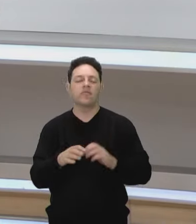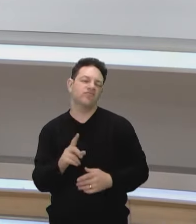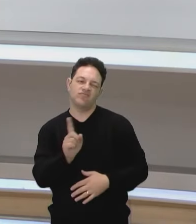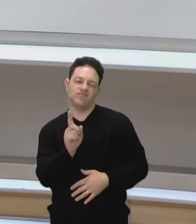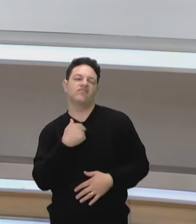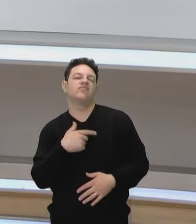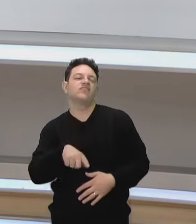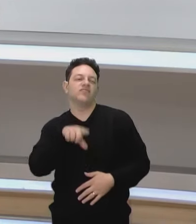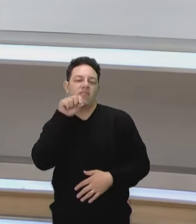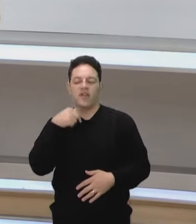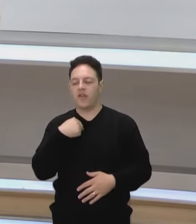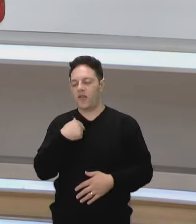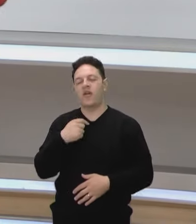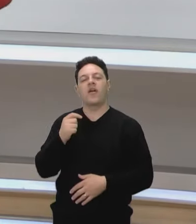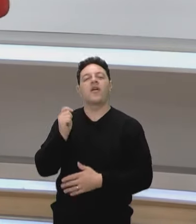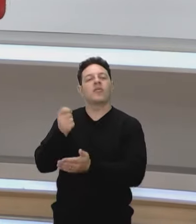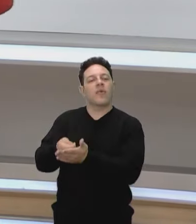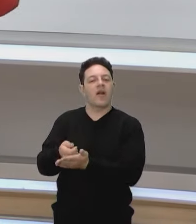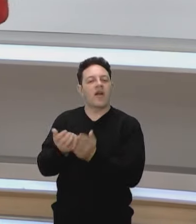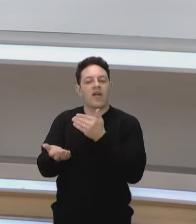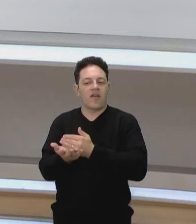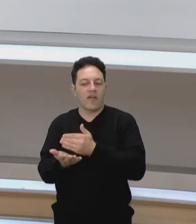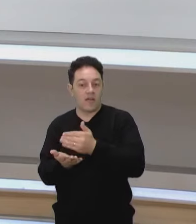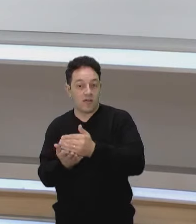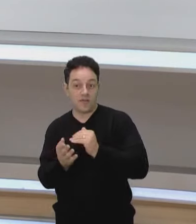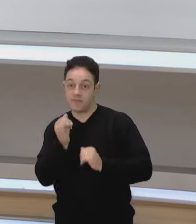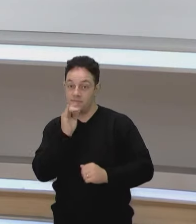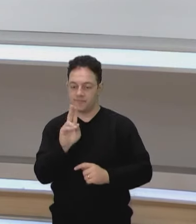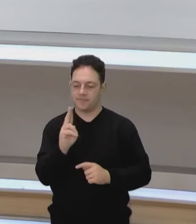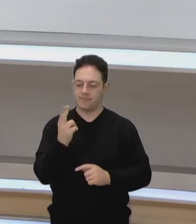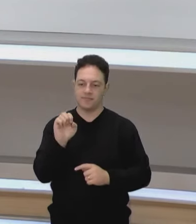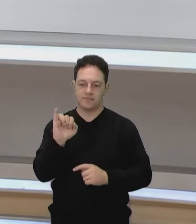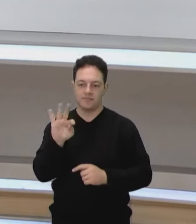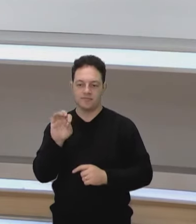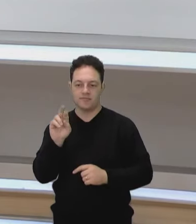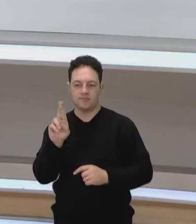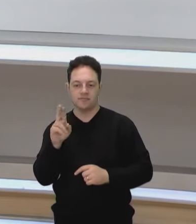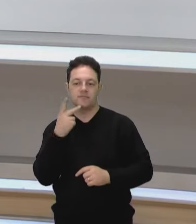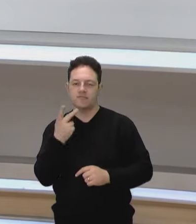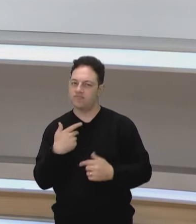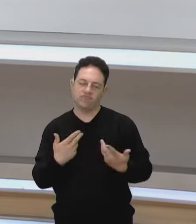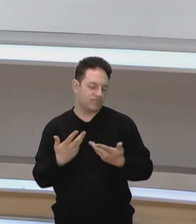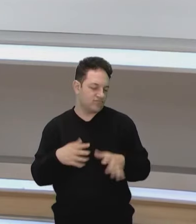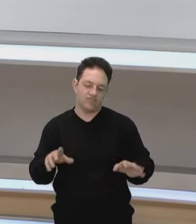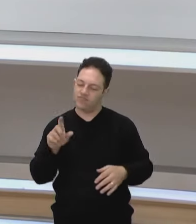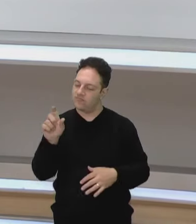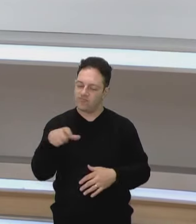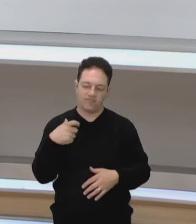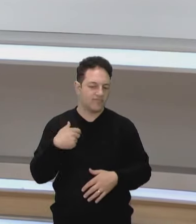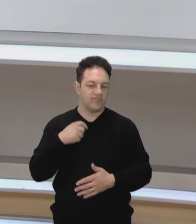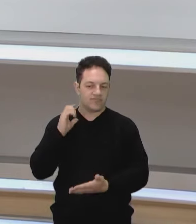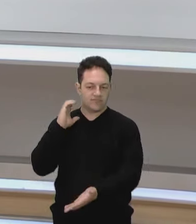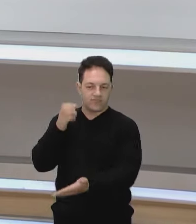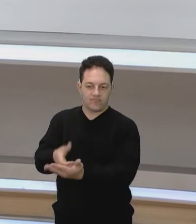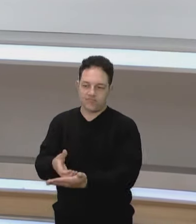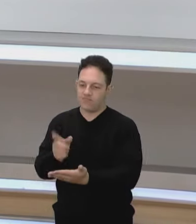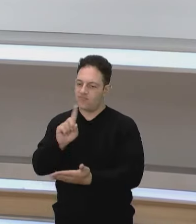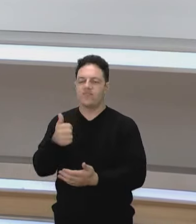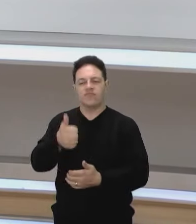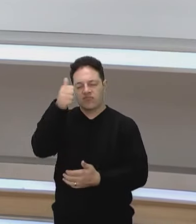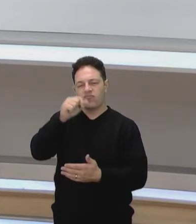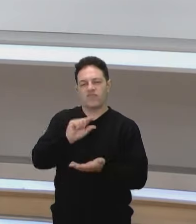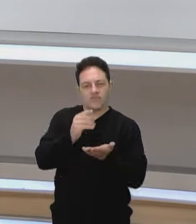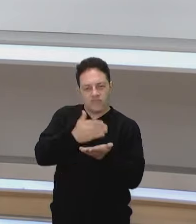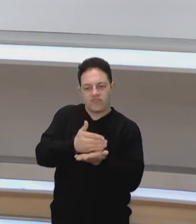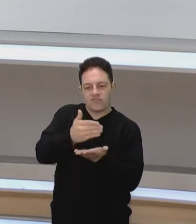meu cartão de crédito a prazo, o Heitor, numa das jogadas, ele disse que não queria pagar o cartão dele à vista, que ele preferia pagar